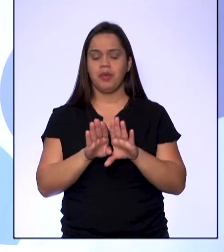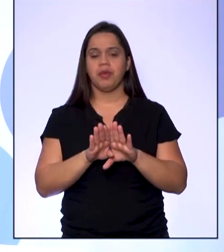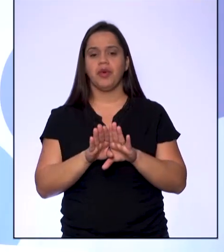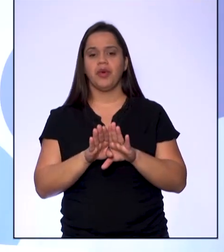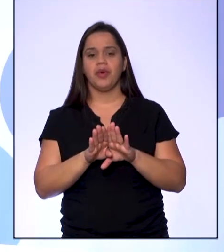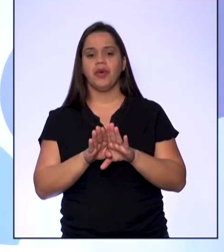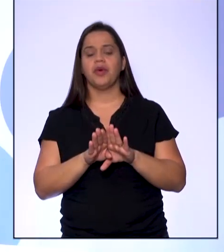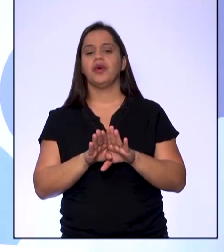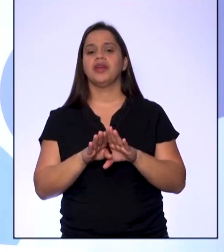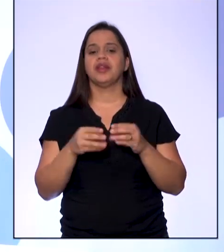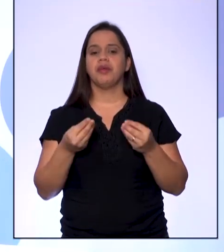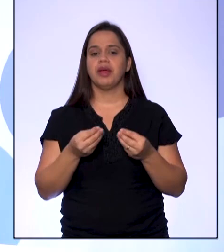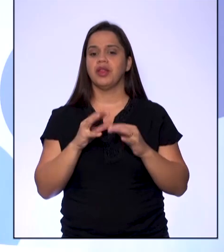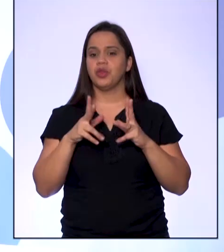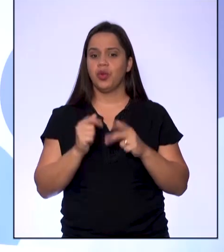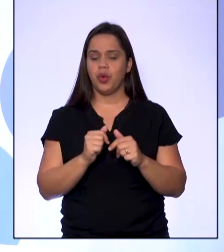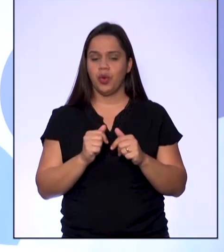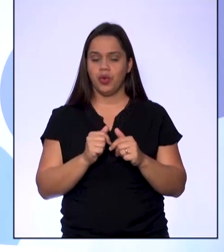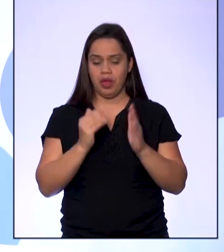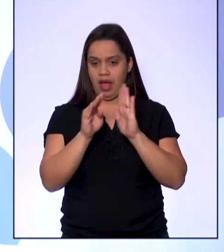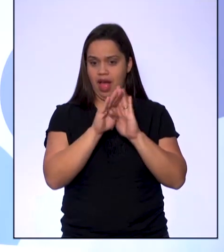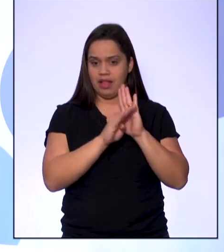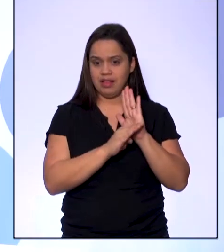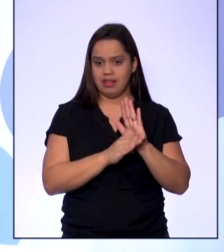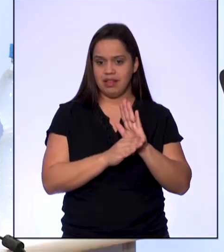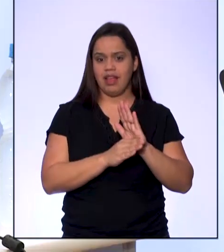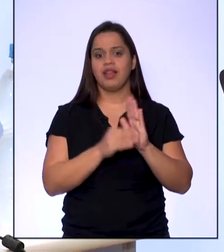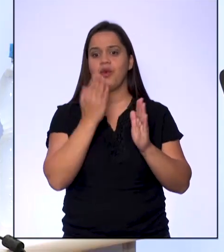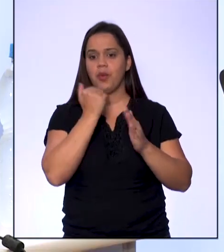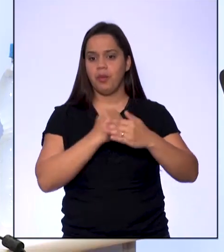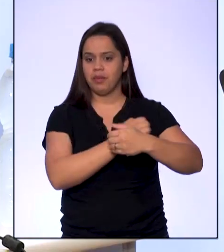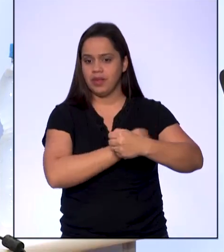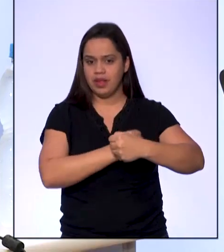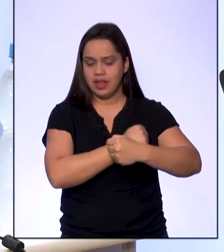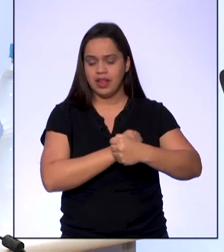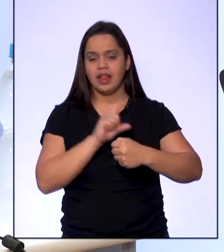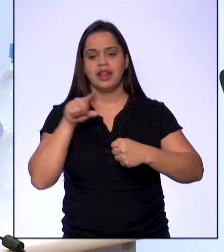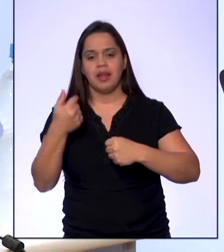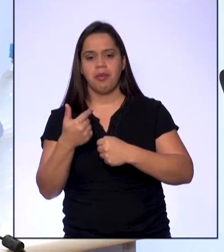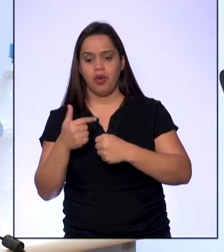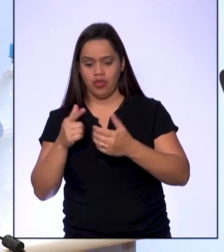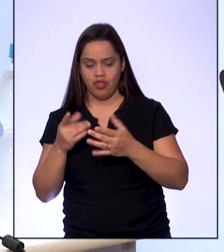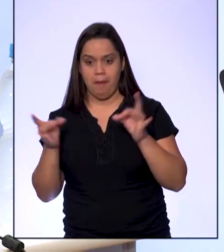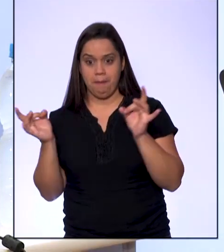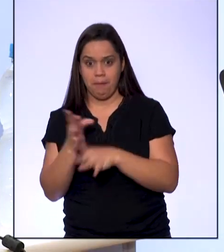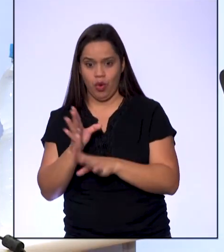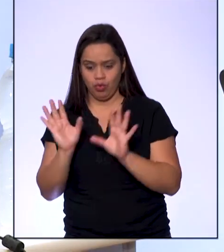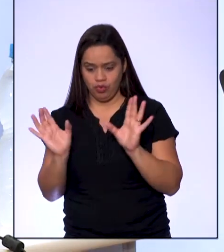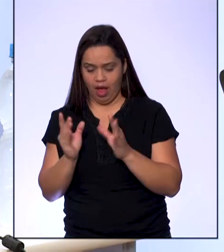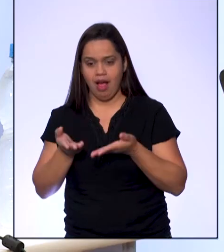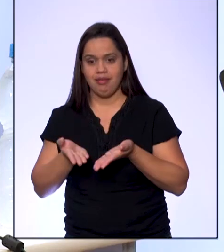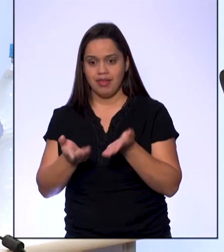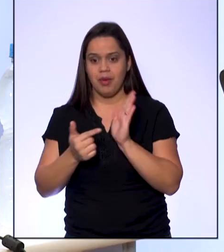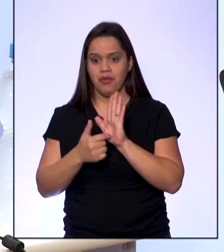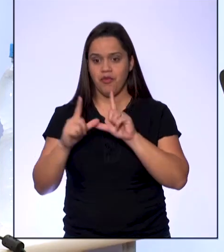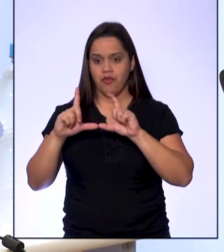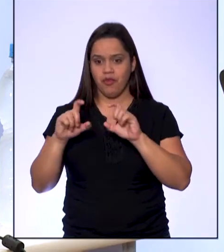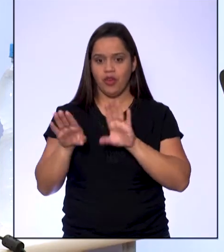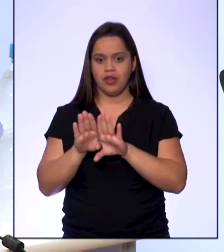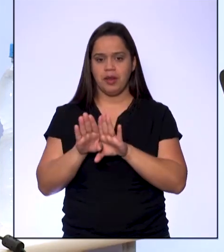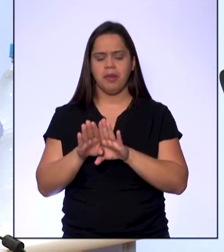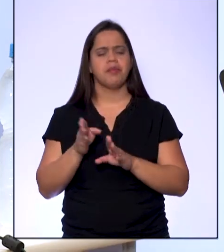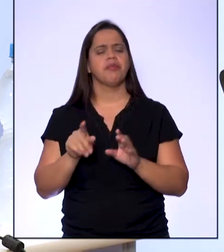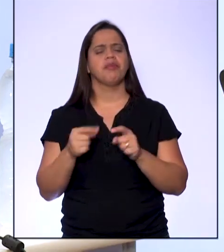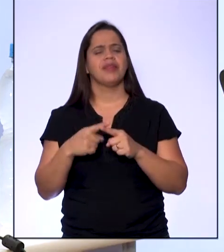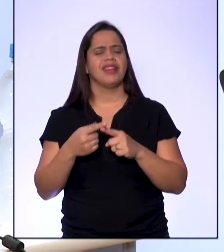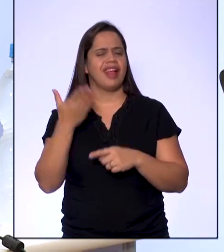receita e o produto pronto, né? Sim, antigamente nós tínhamos aquele livro de receitas. Eu adorava escrever os livros para minha mãe. Minha mãe tinha um caderno de